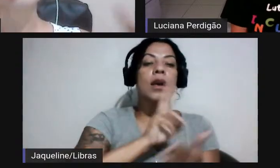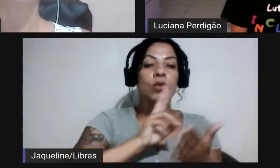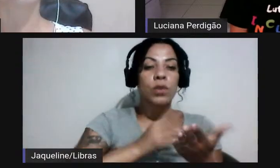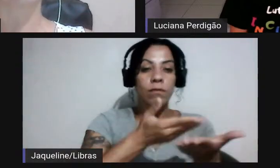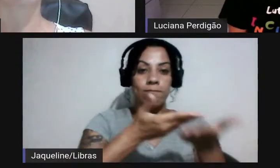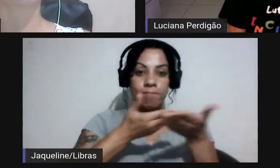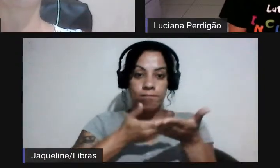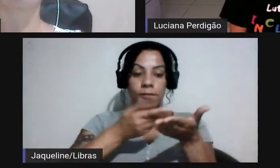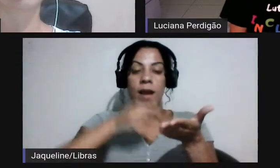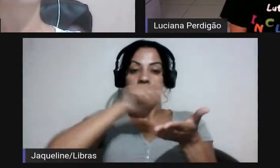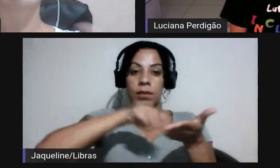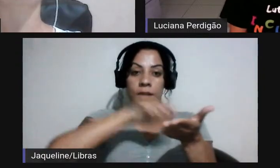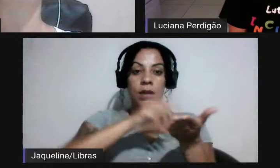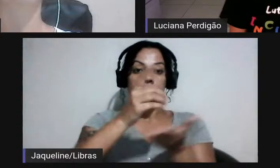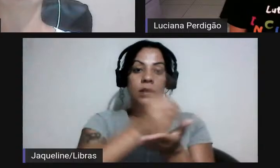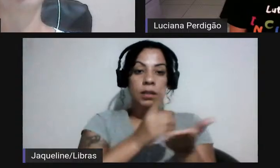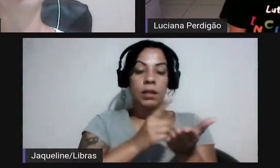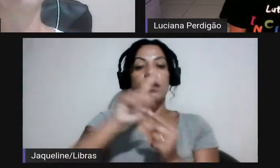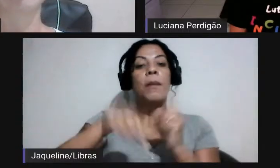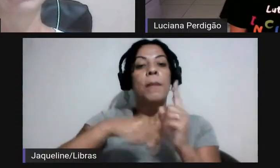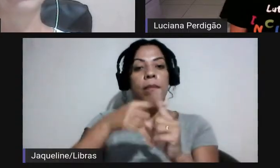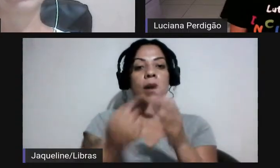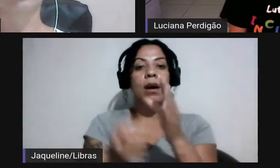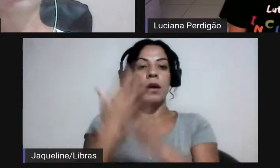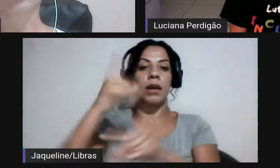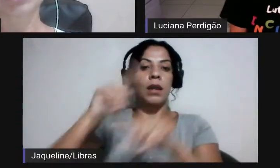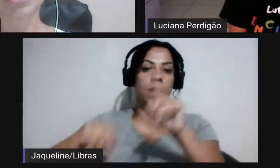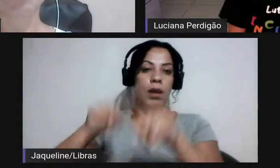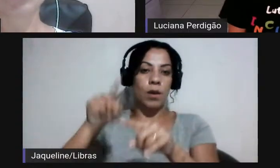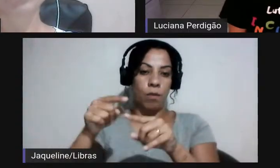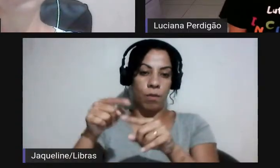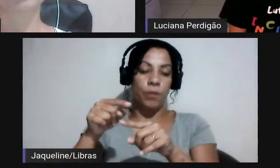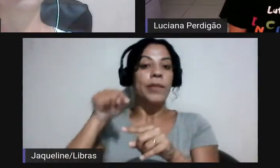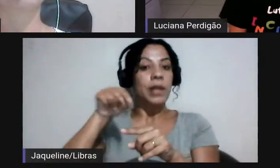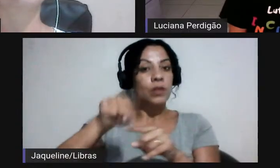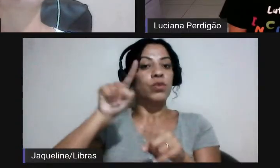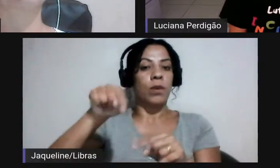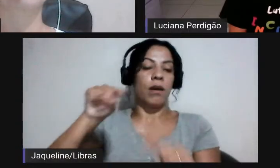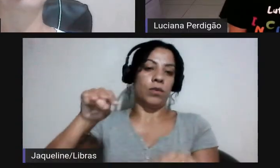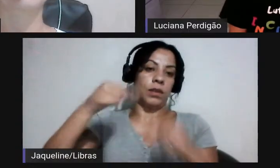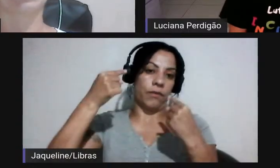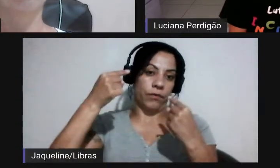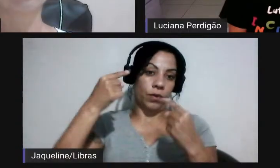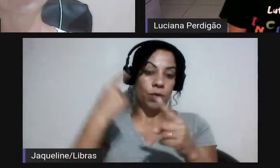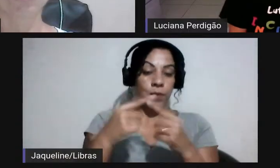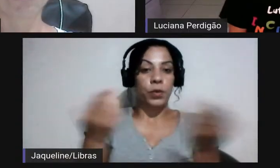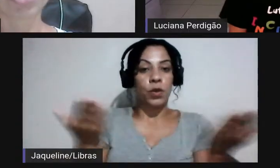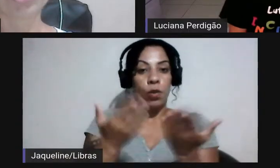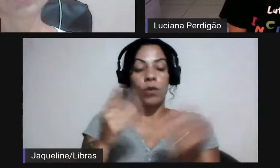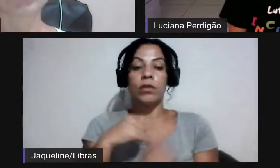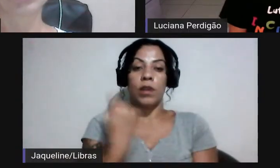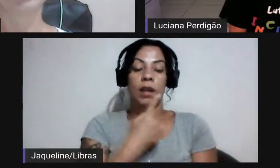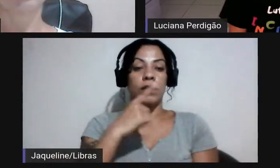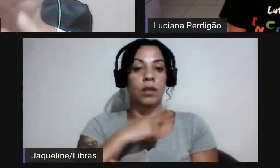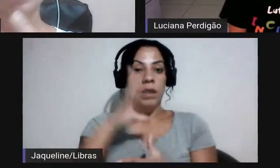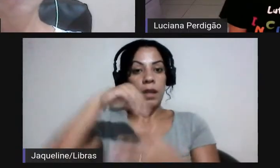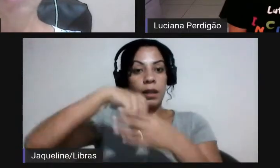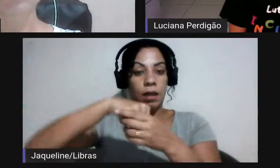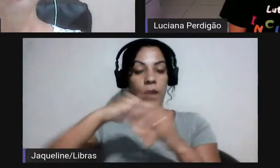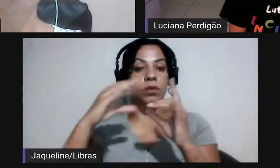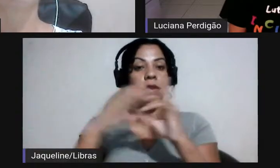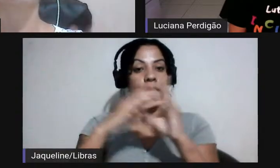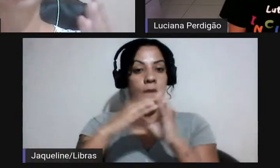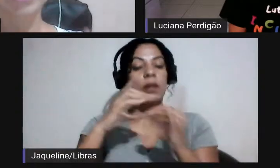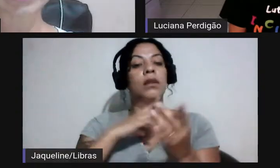Então, essa é a grande diferença, e é um desafio, né? Nós temos hoje no CMPDI alunos ouvintes,